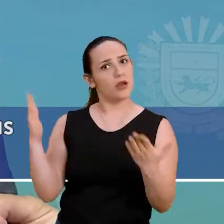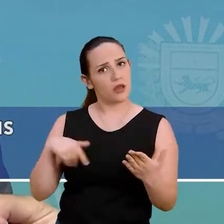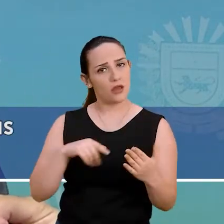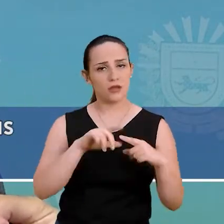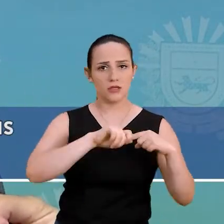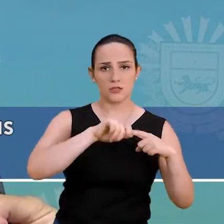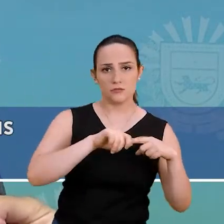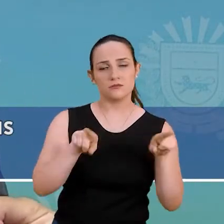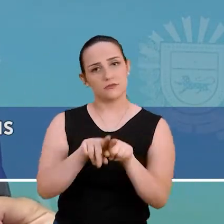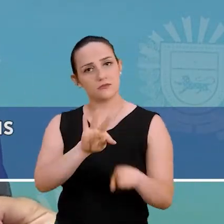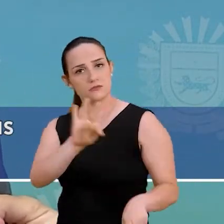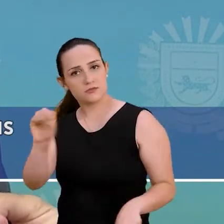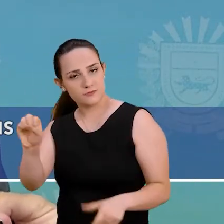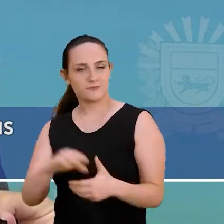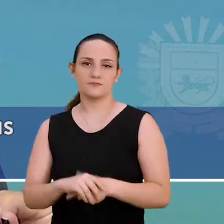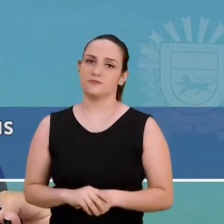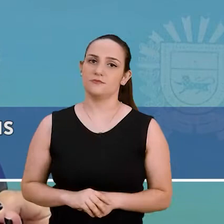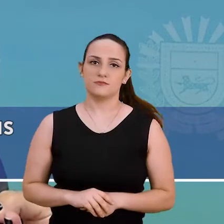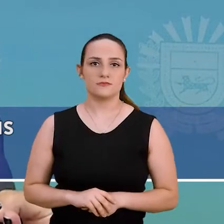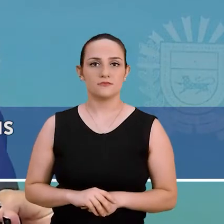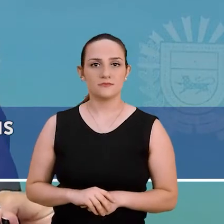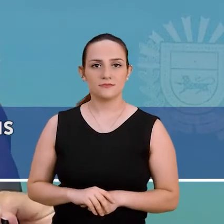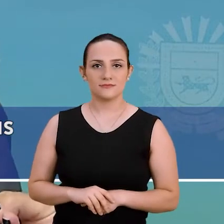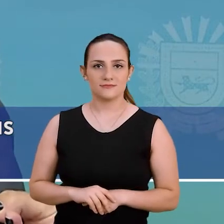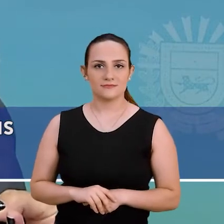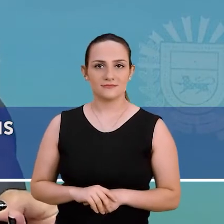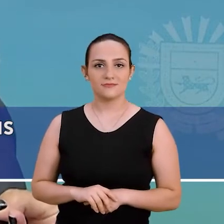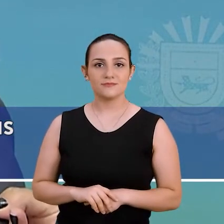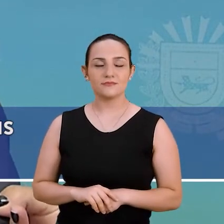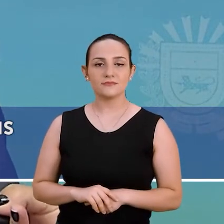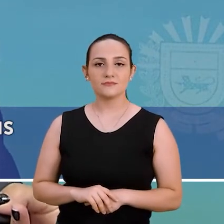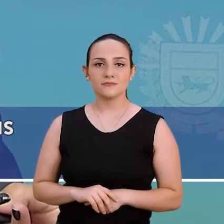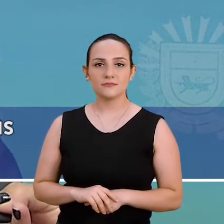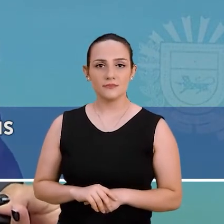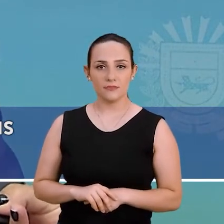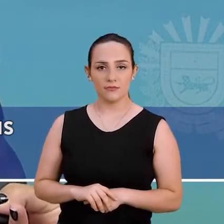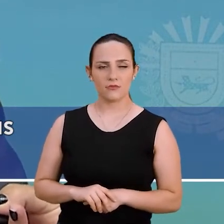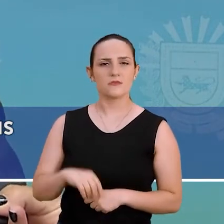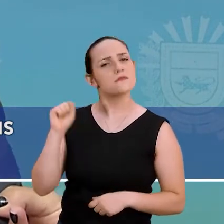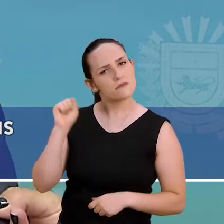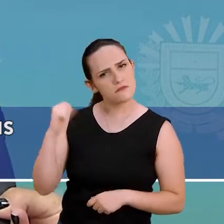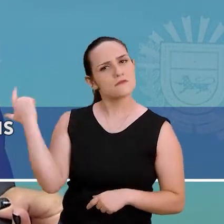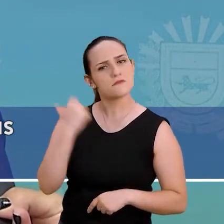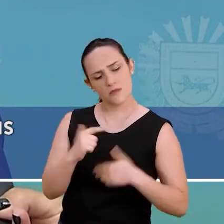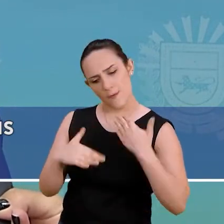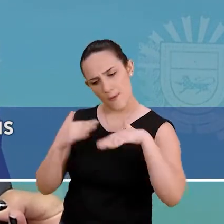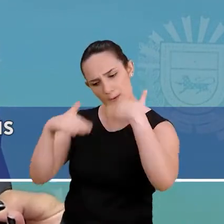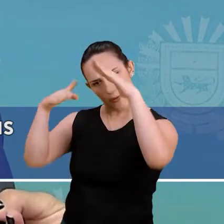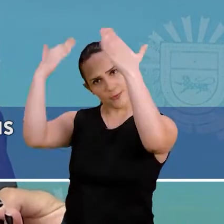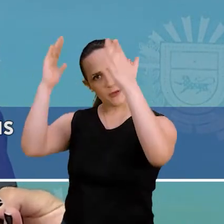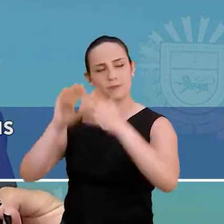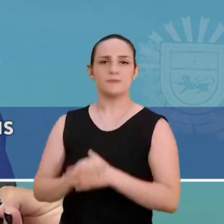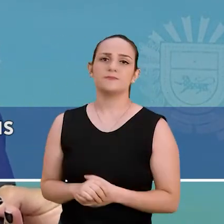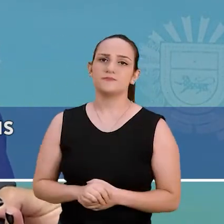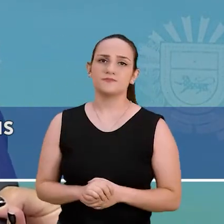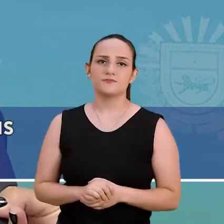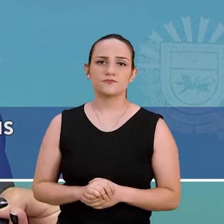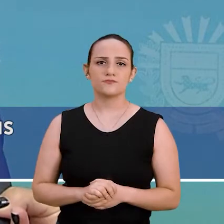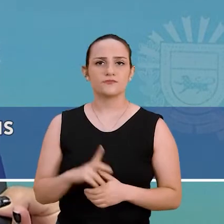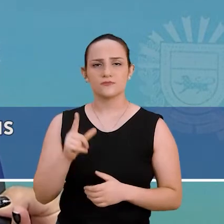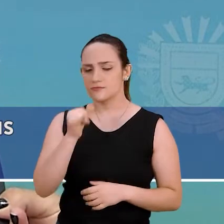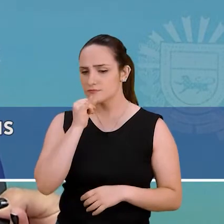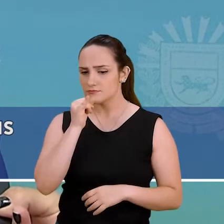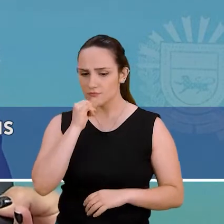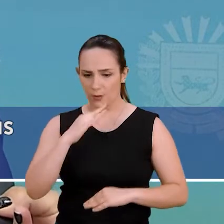terapia ocupacional evoluíram. Nós conseguimos avançar cientificamente. A produção científica